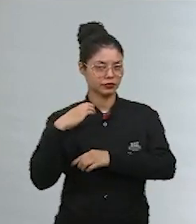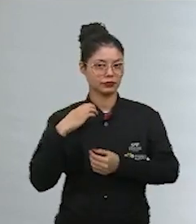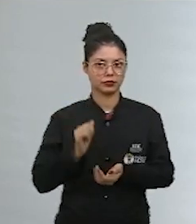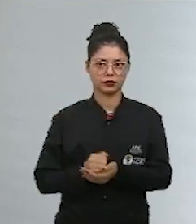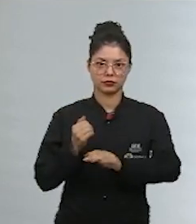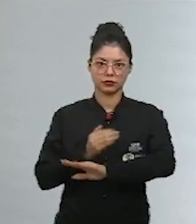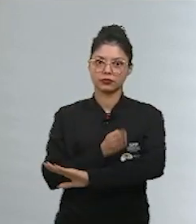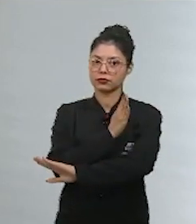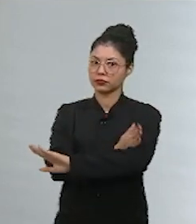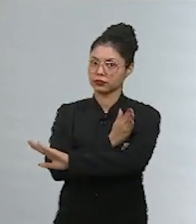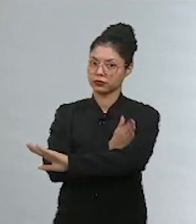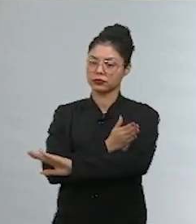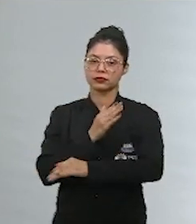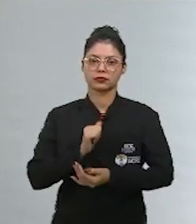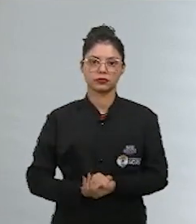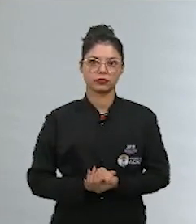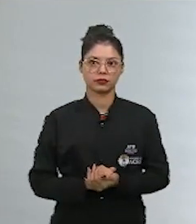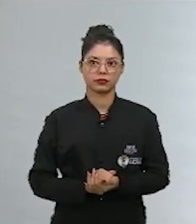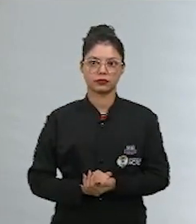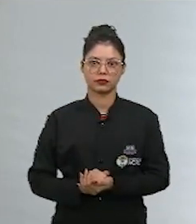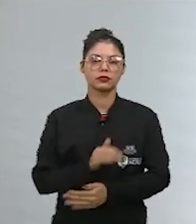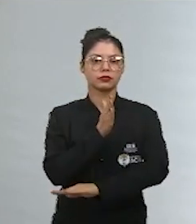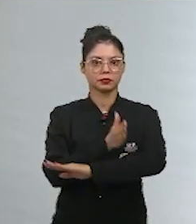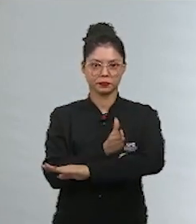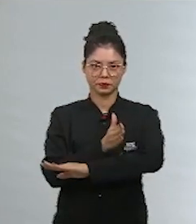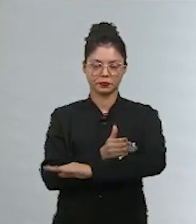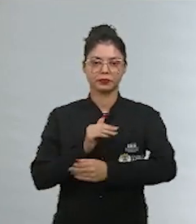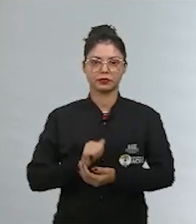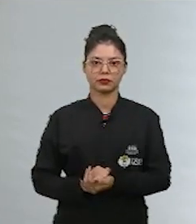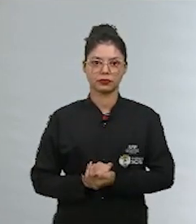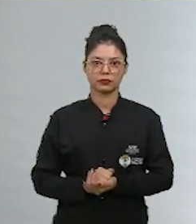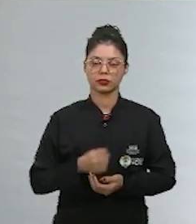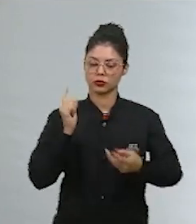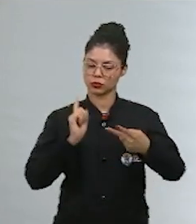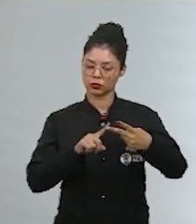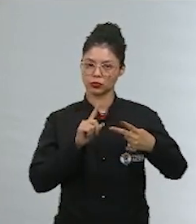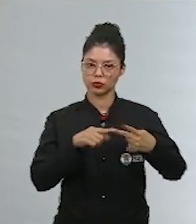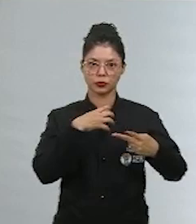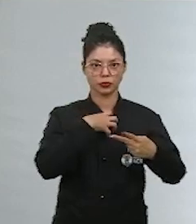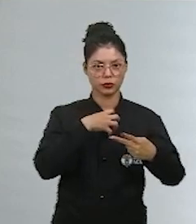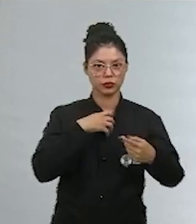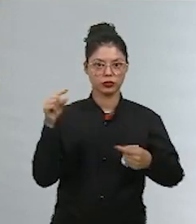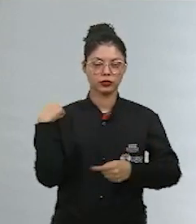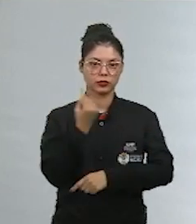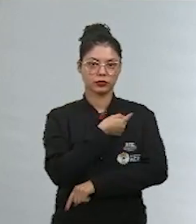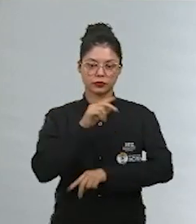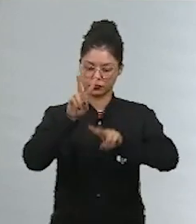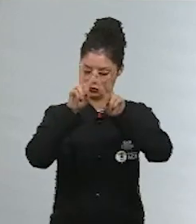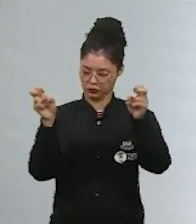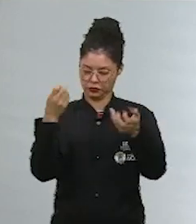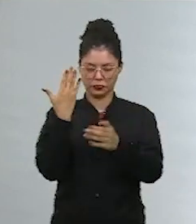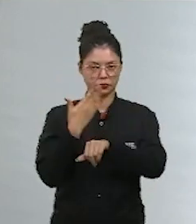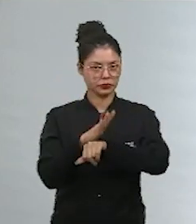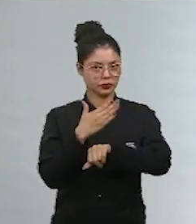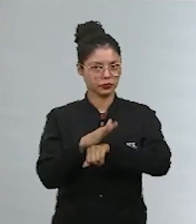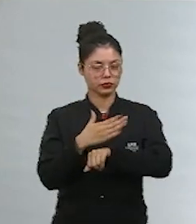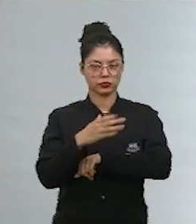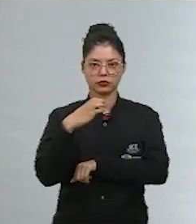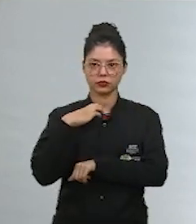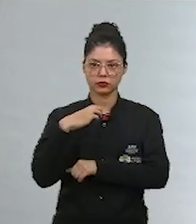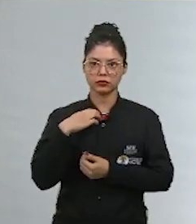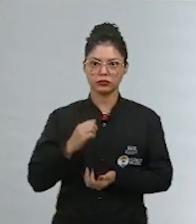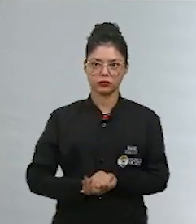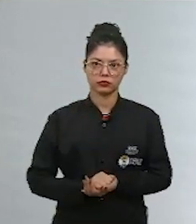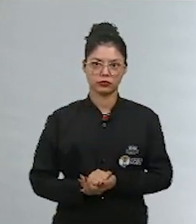na Antiguidade e na Idade Média. No segundo momento, nós vamos tratar dessa mesma prática ética, só